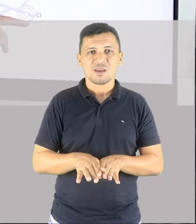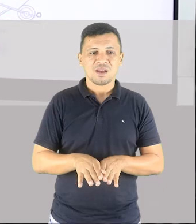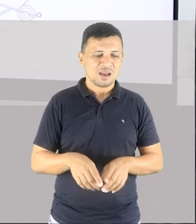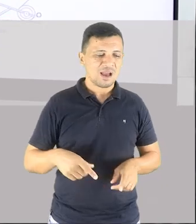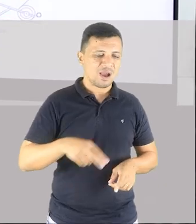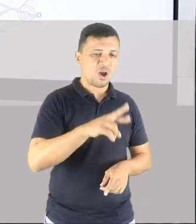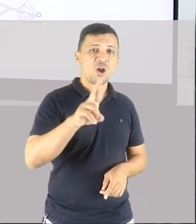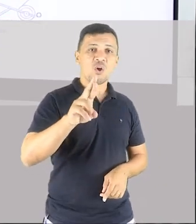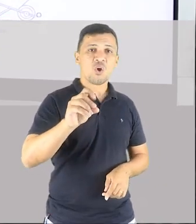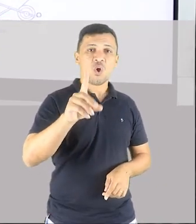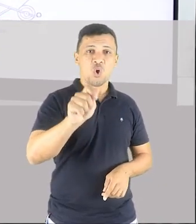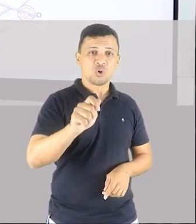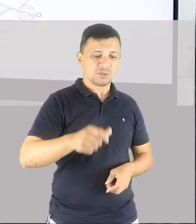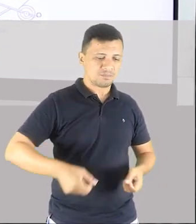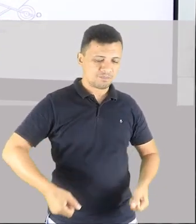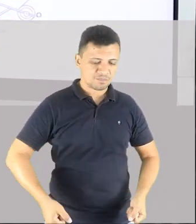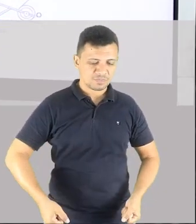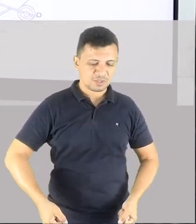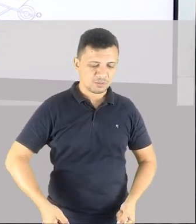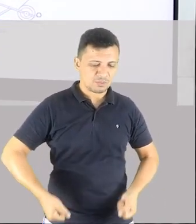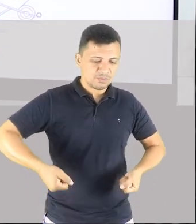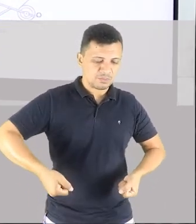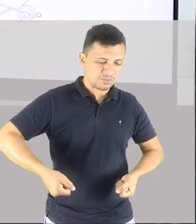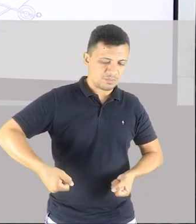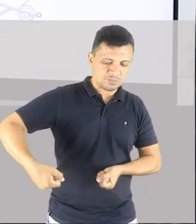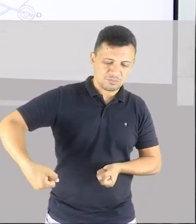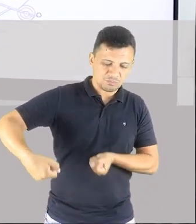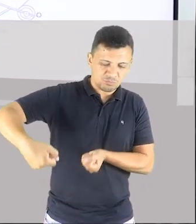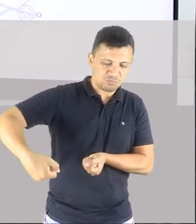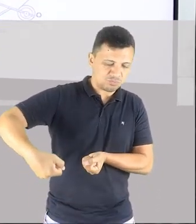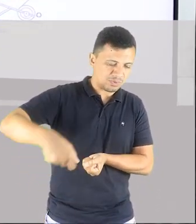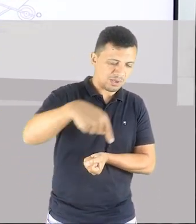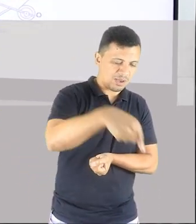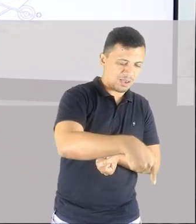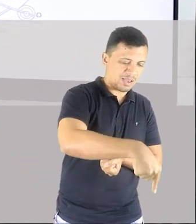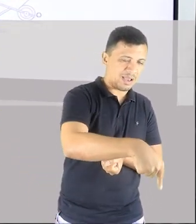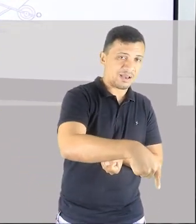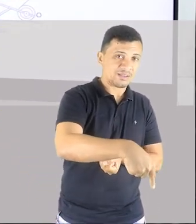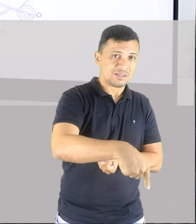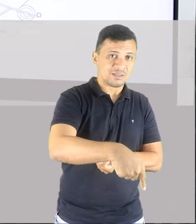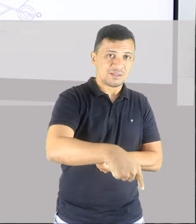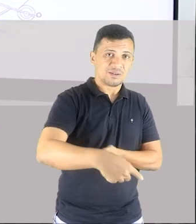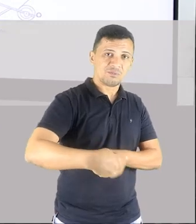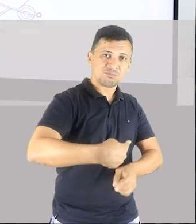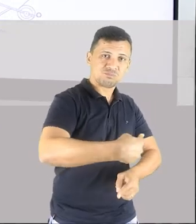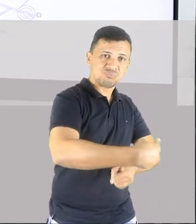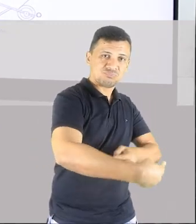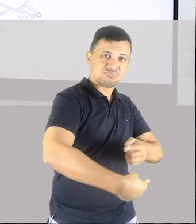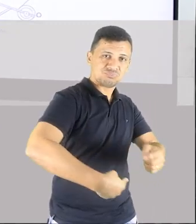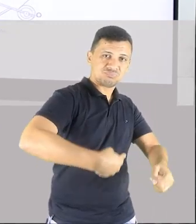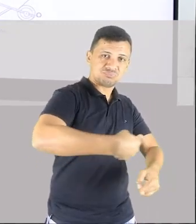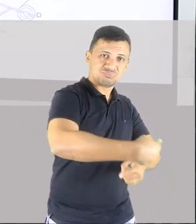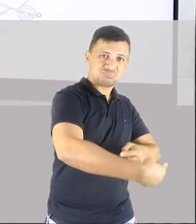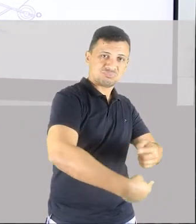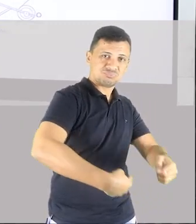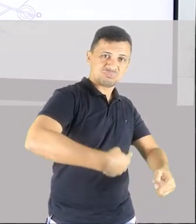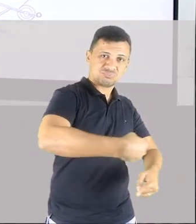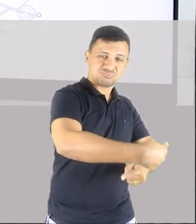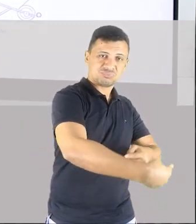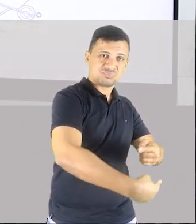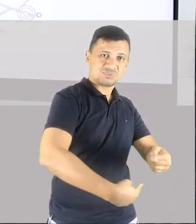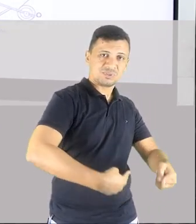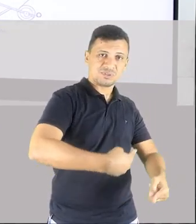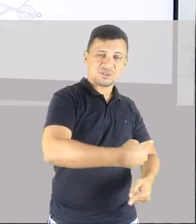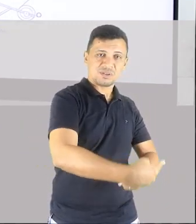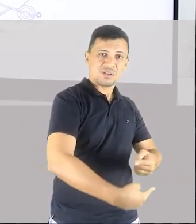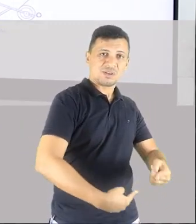é o ponto de apoio. É o local onde o corpo vai girar em torno dele. Não é que você